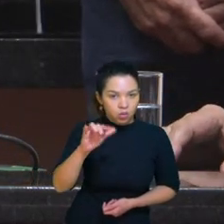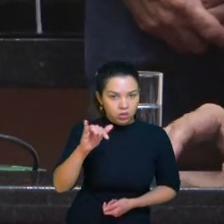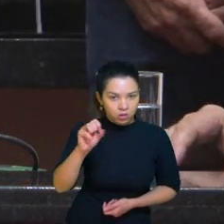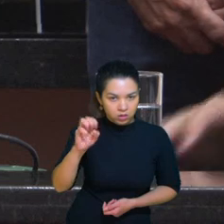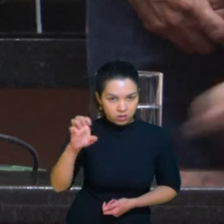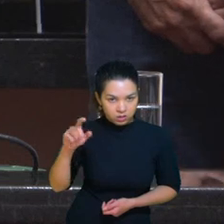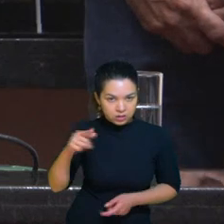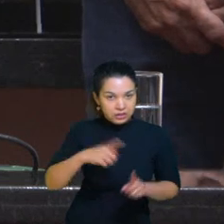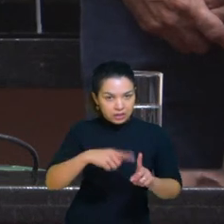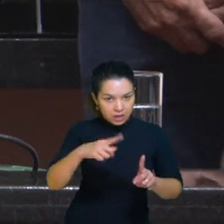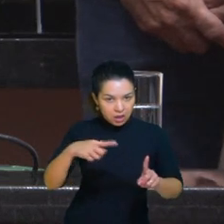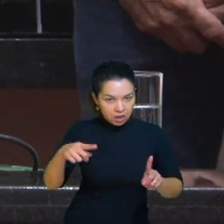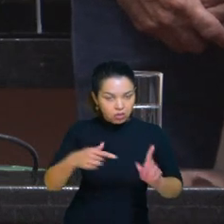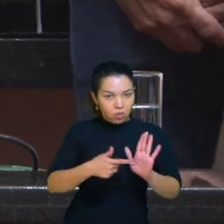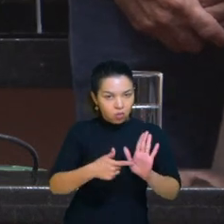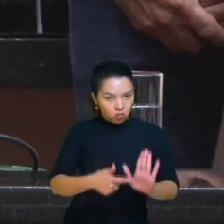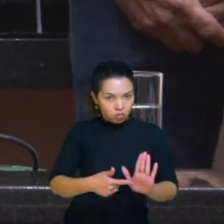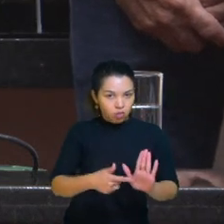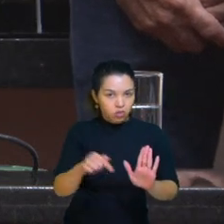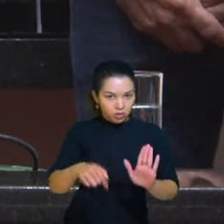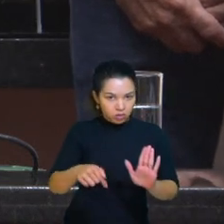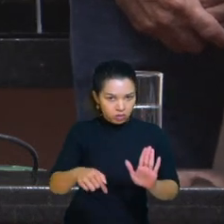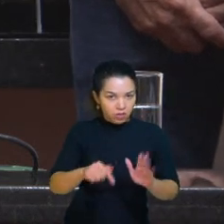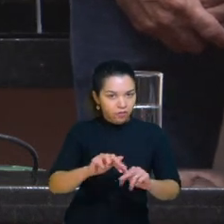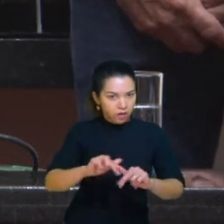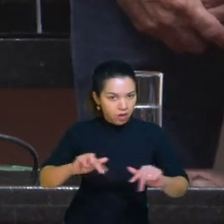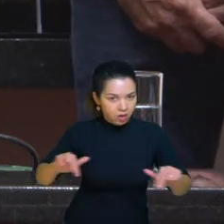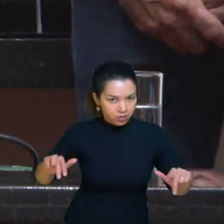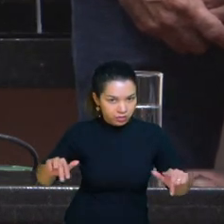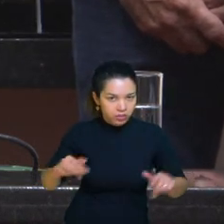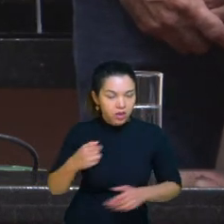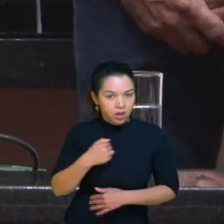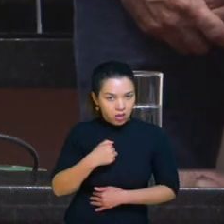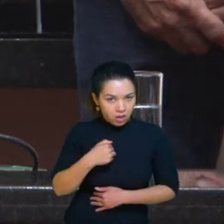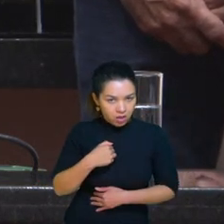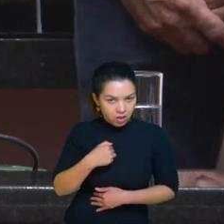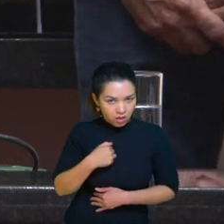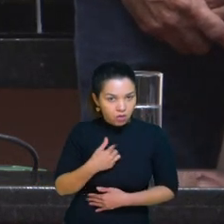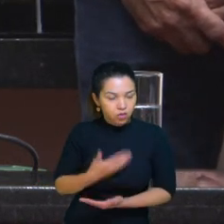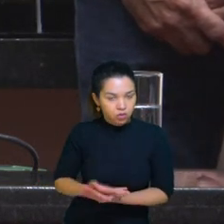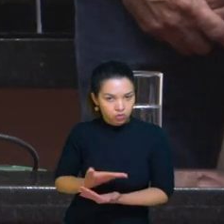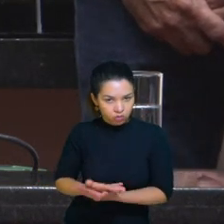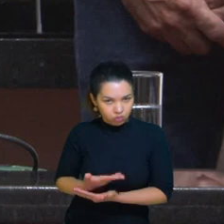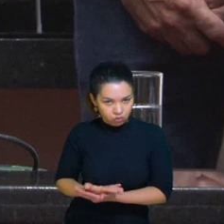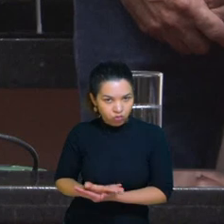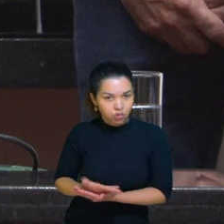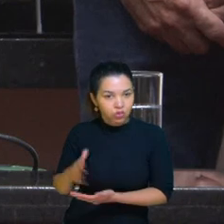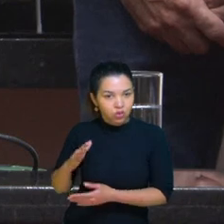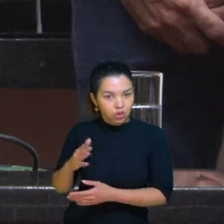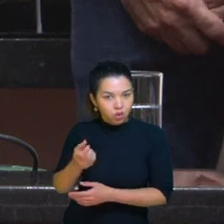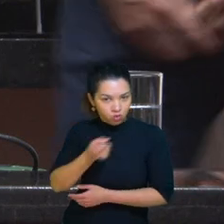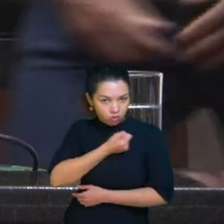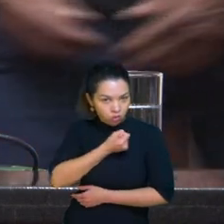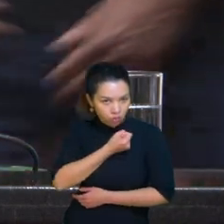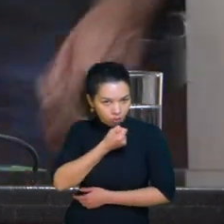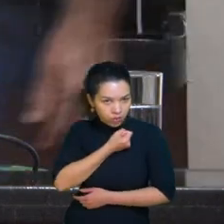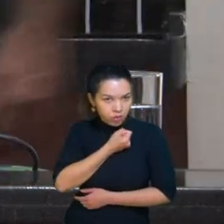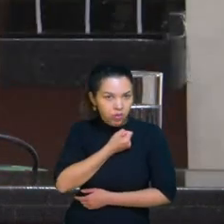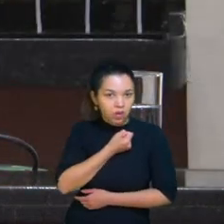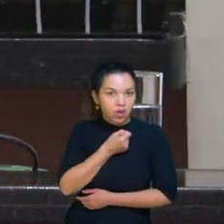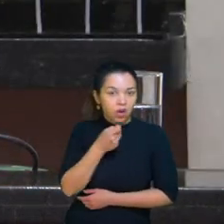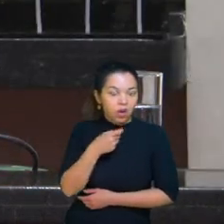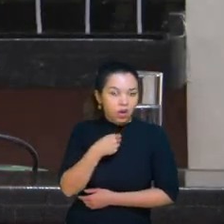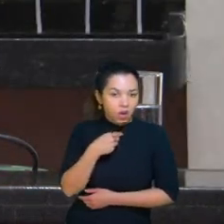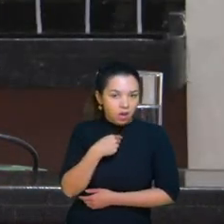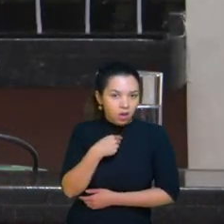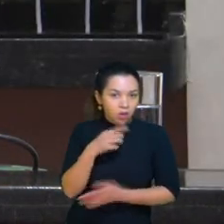aqui eu eu como sou da área das exatas eu me atentei a um gráfico que mostrava